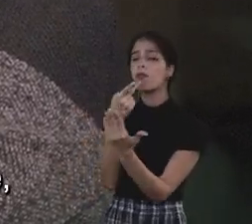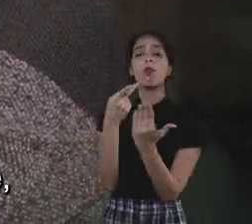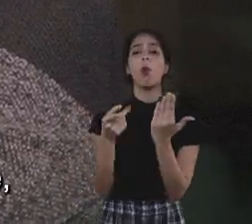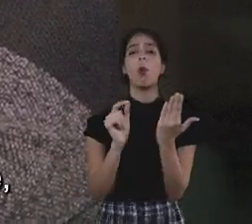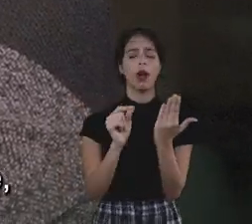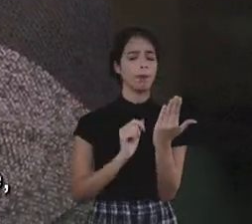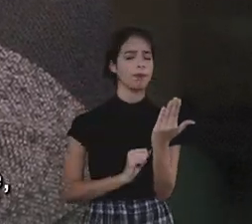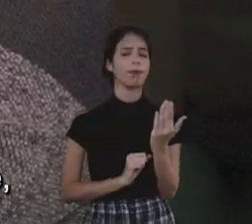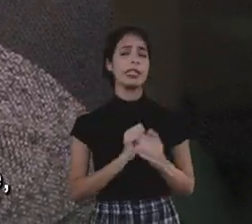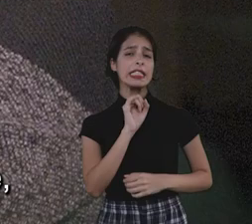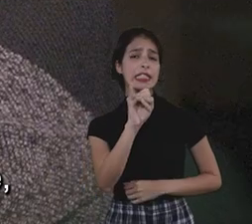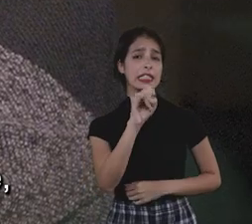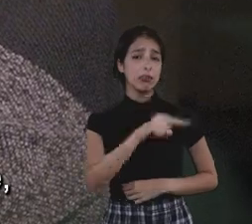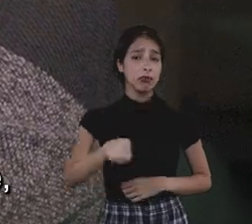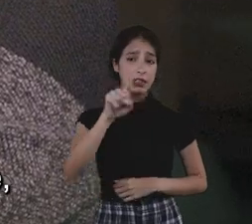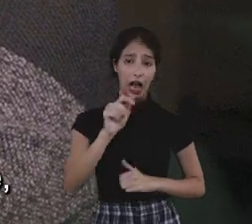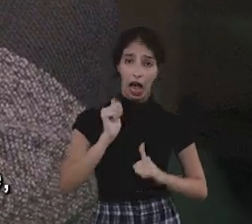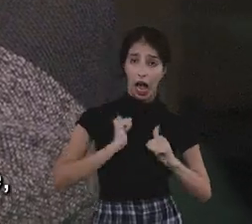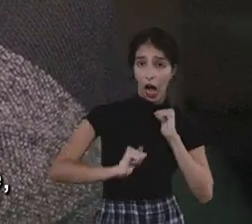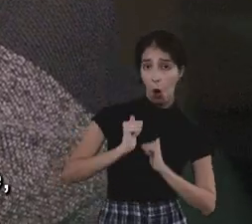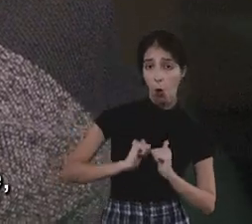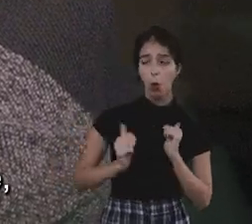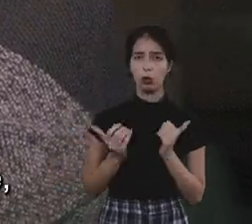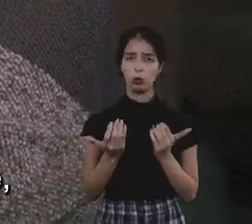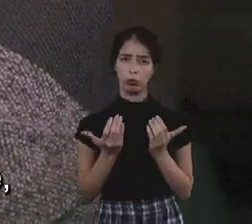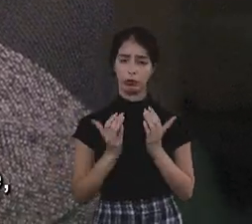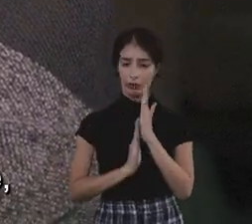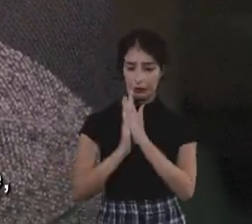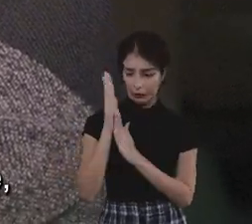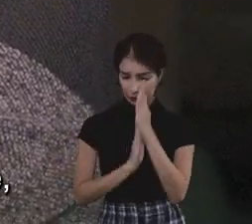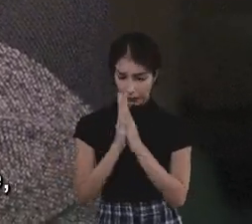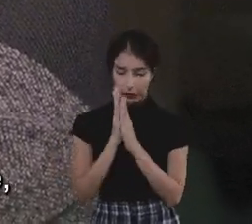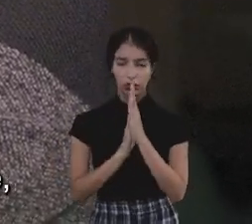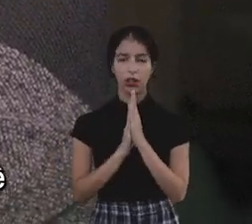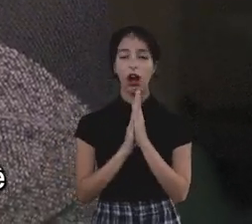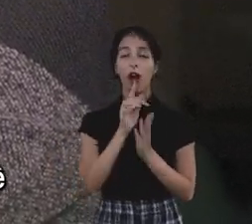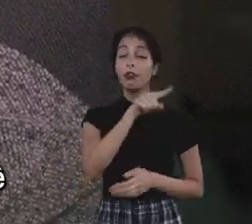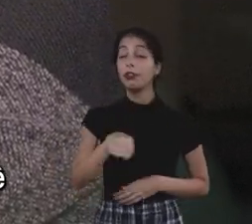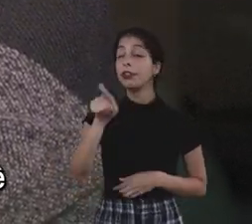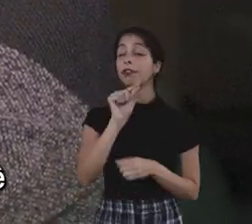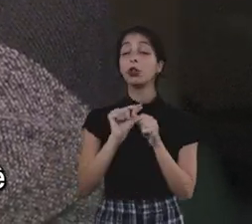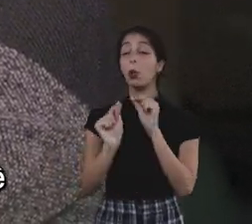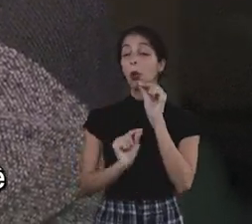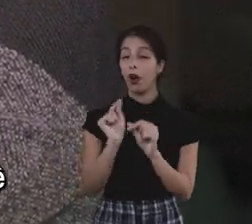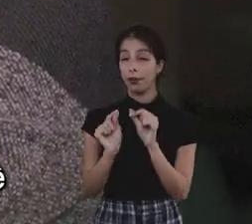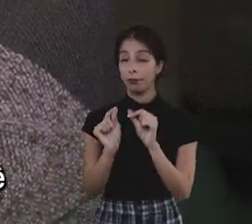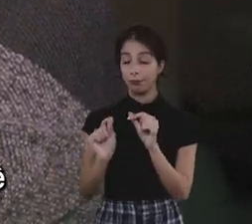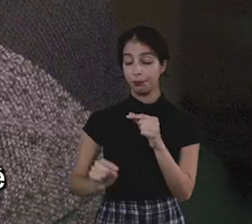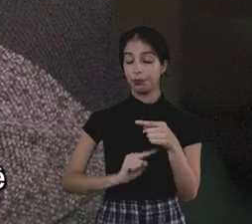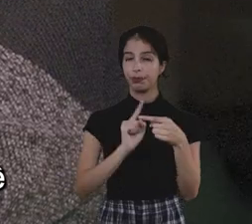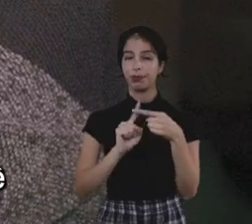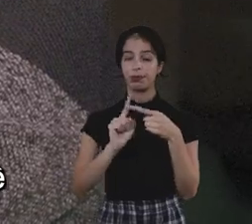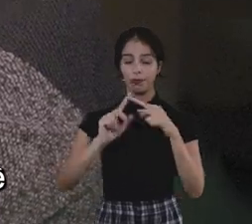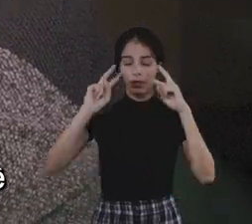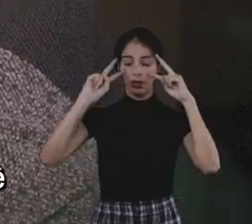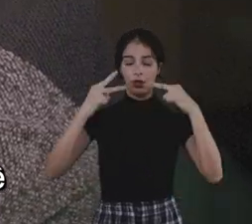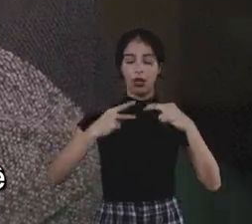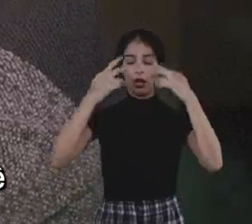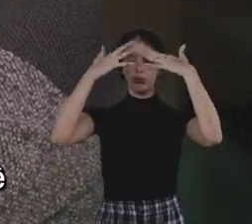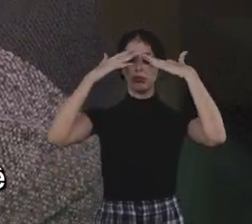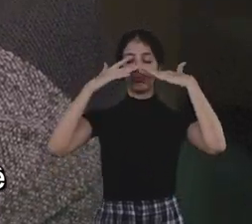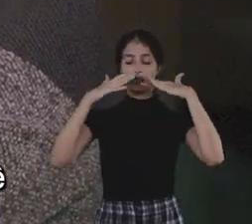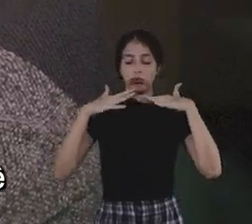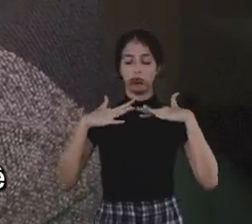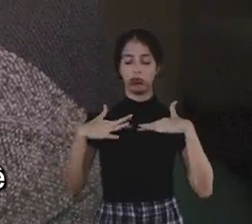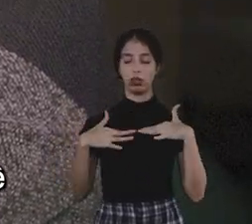seguinte se você ansiosa Ansioso ansi né Eh você vai fazer o seguinte você vai fazer Sea